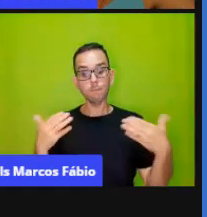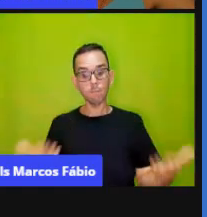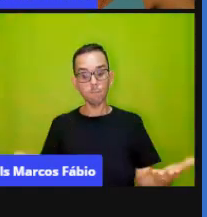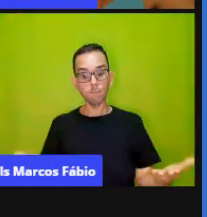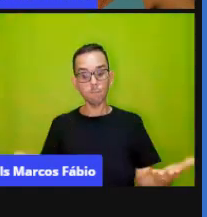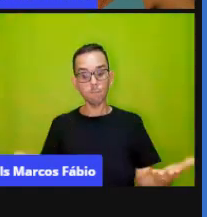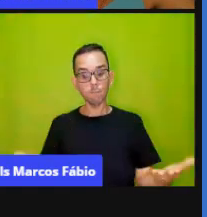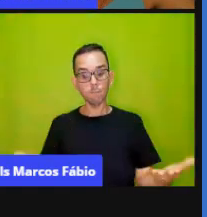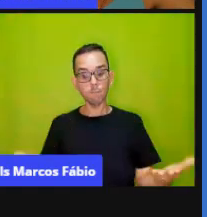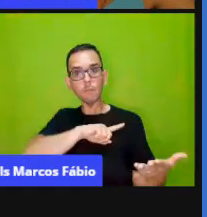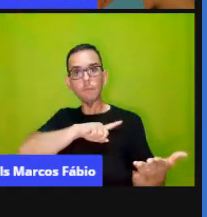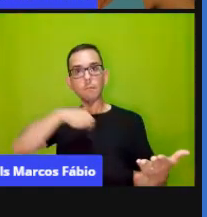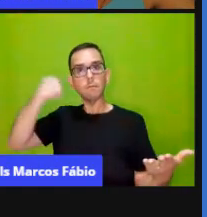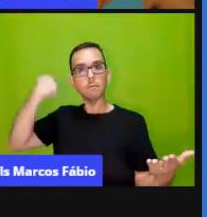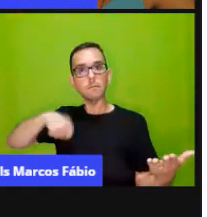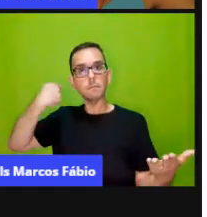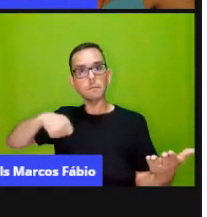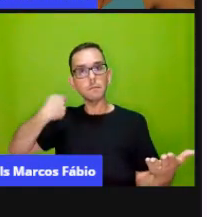gente deve